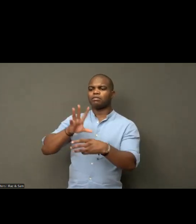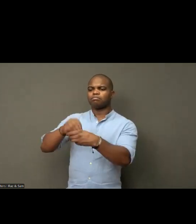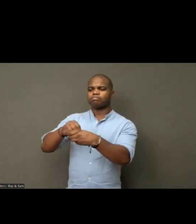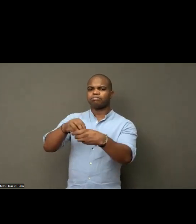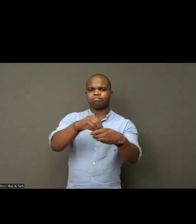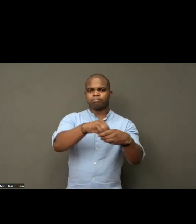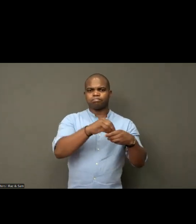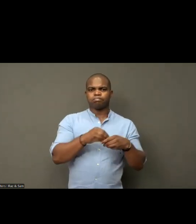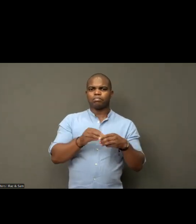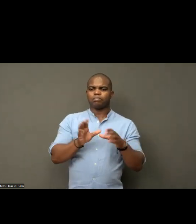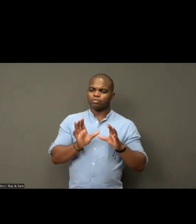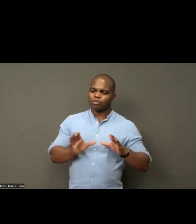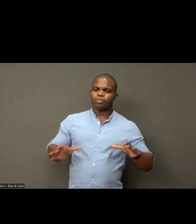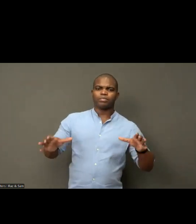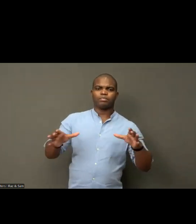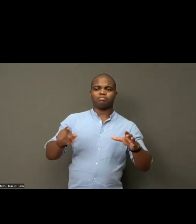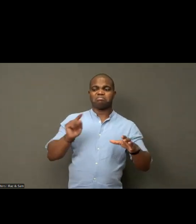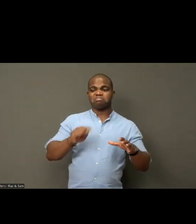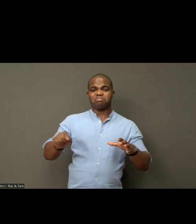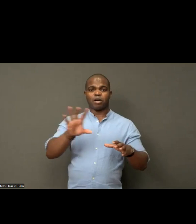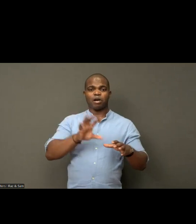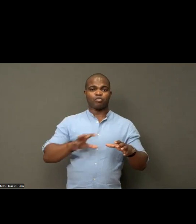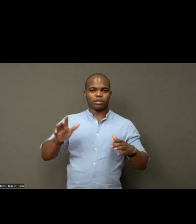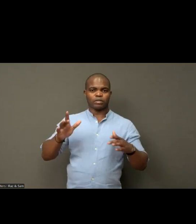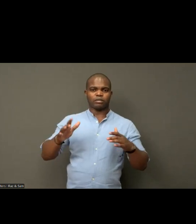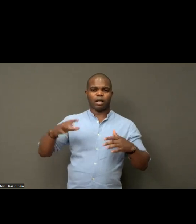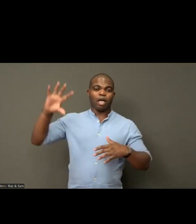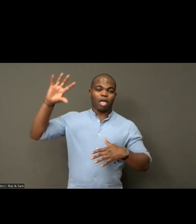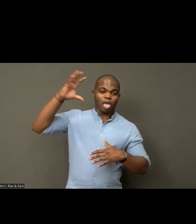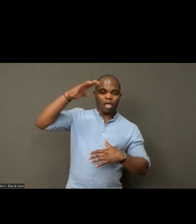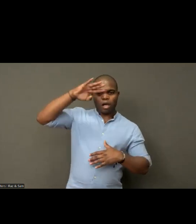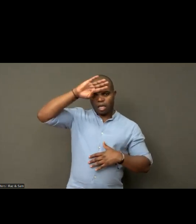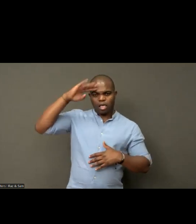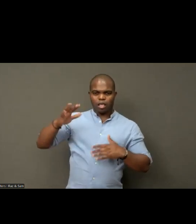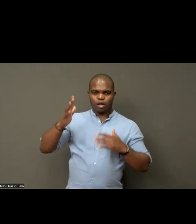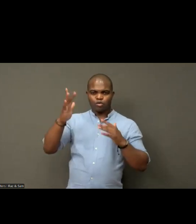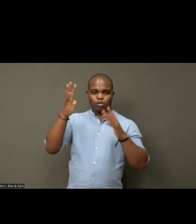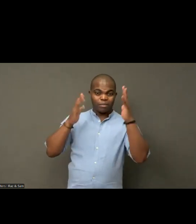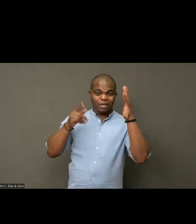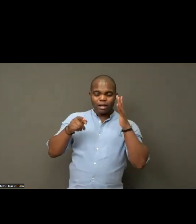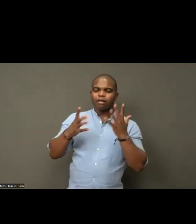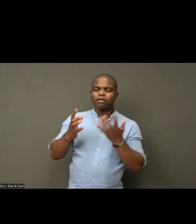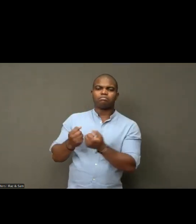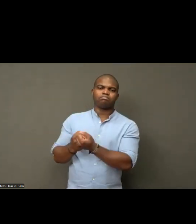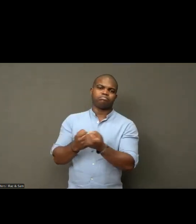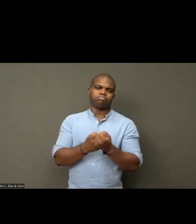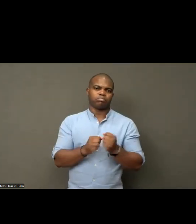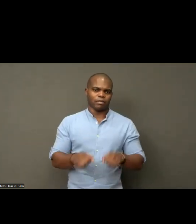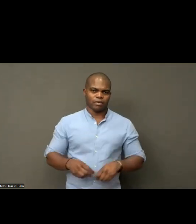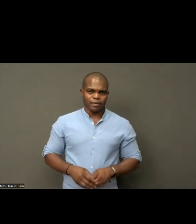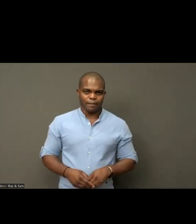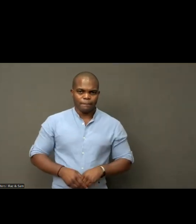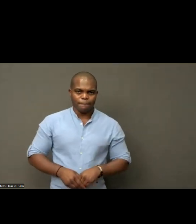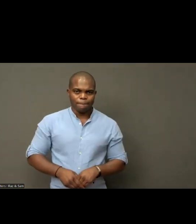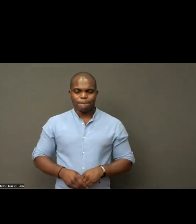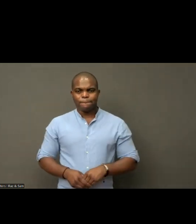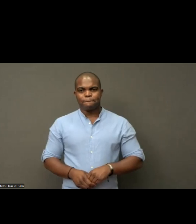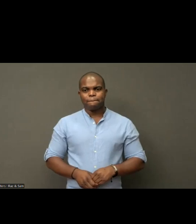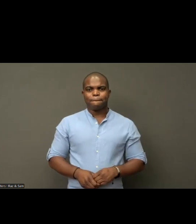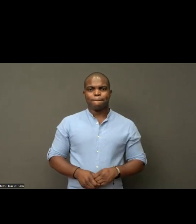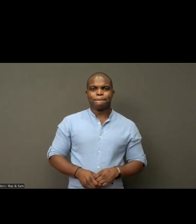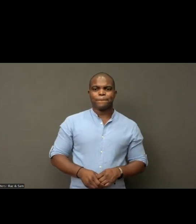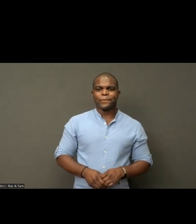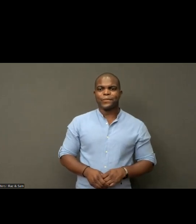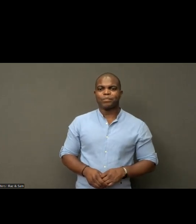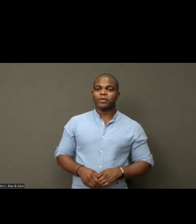mesoamericano. E, finalmente, depois de ter agradecido a todos os participantes, eu